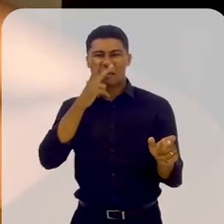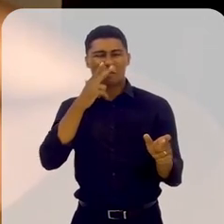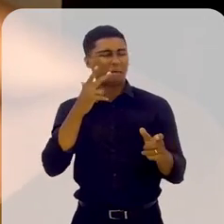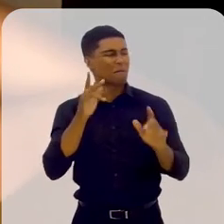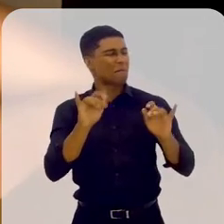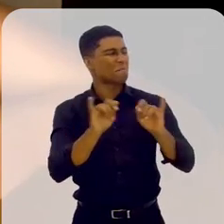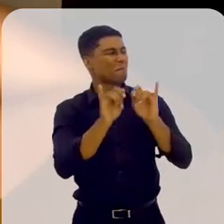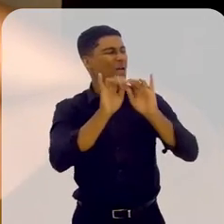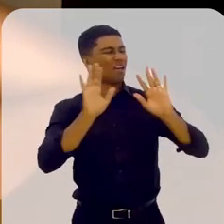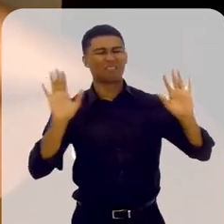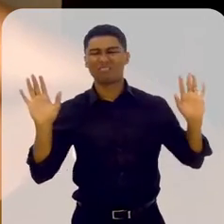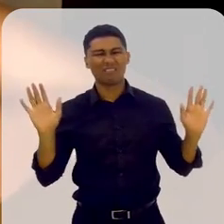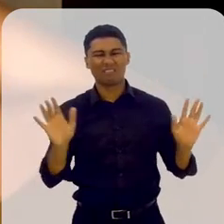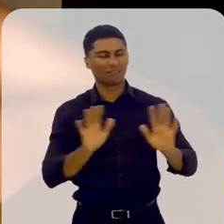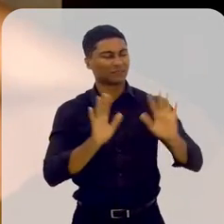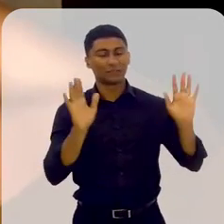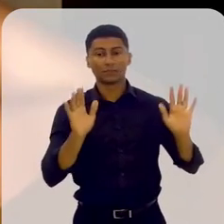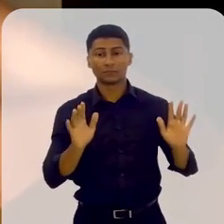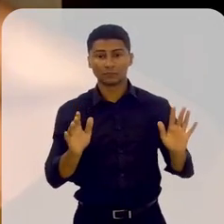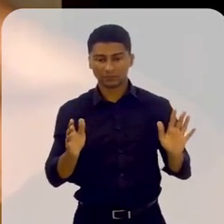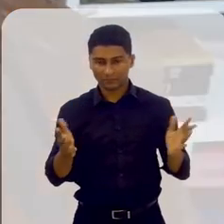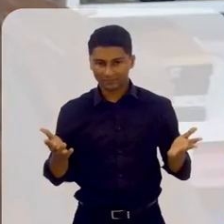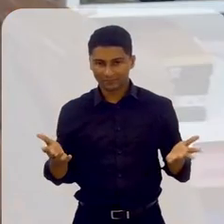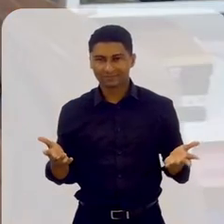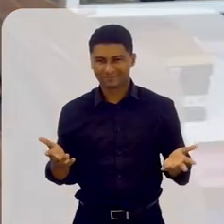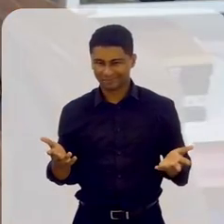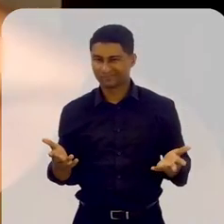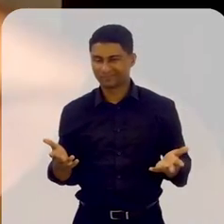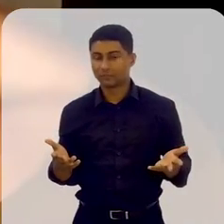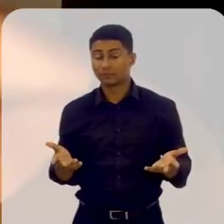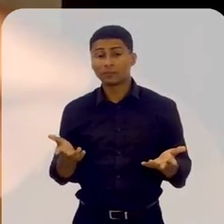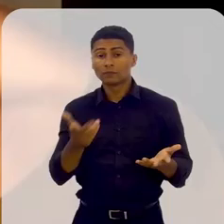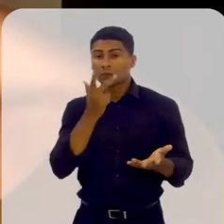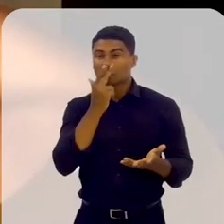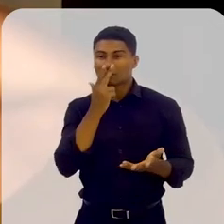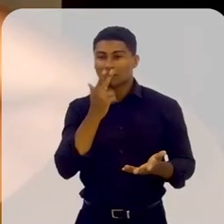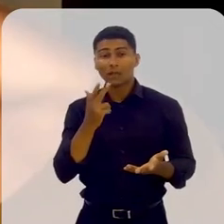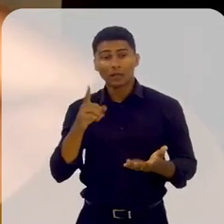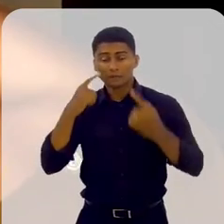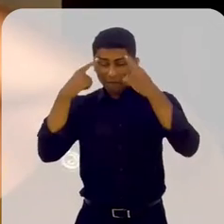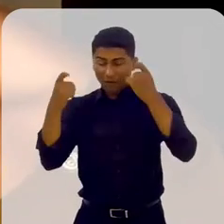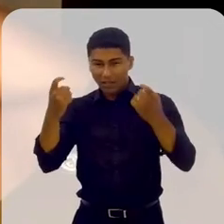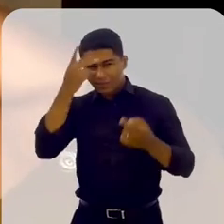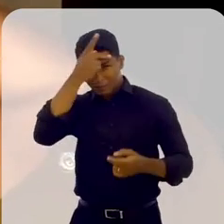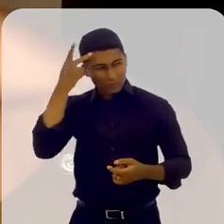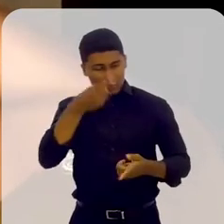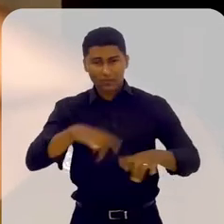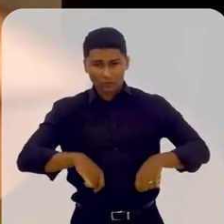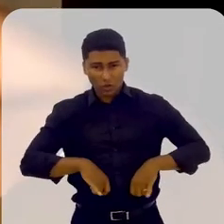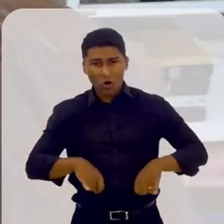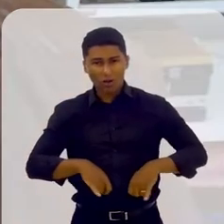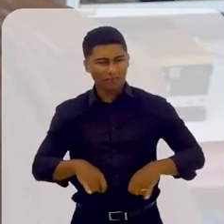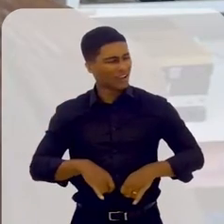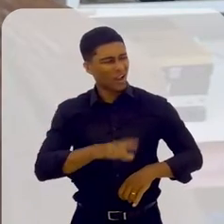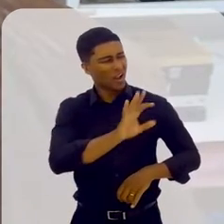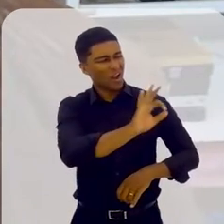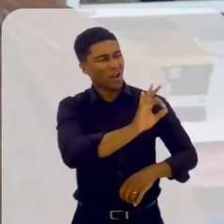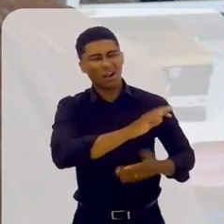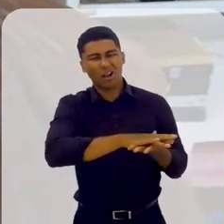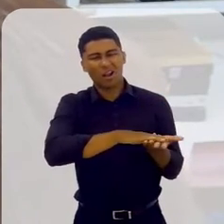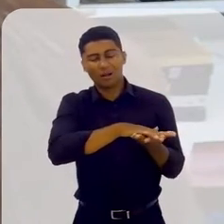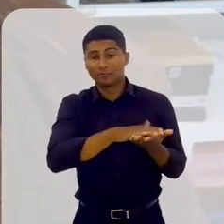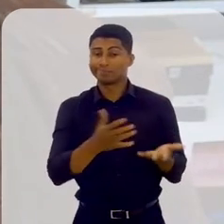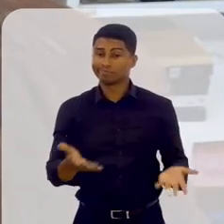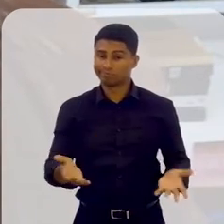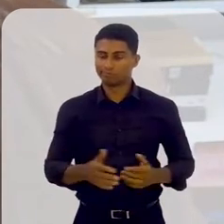é tão agressivo, né? As pessoas não têm noção do quanto é agressivo É desrespeito. você deslegitimar uma violência que alguém está sofrendo, né? Agora, você